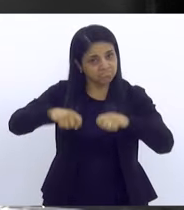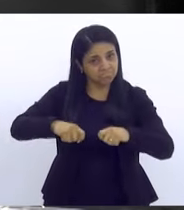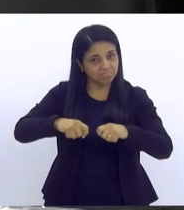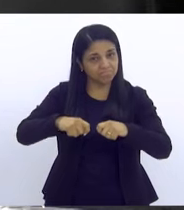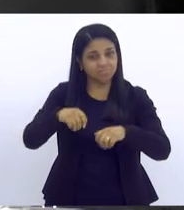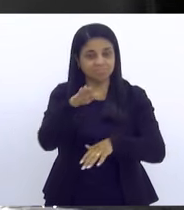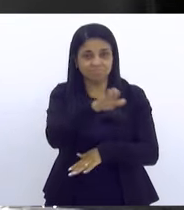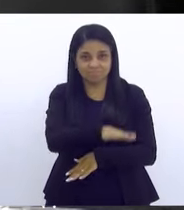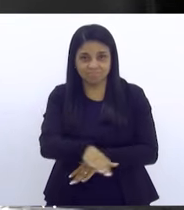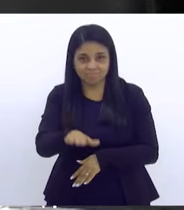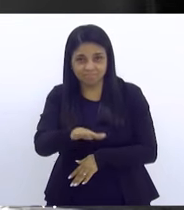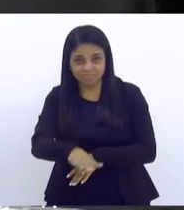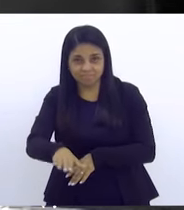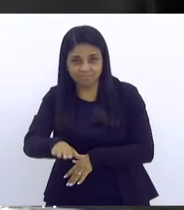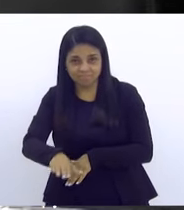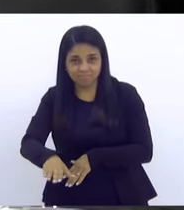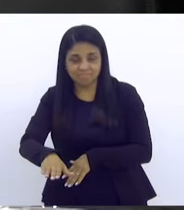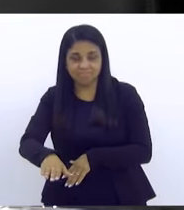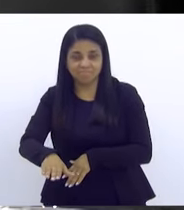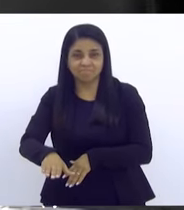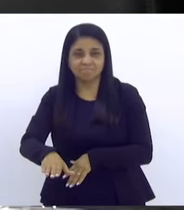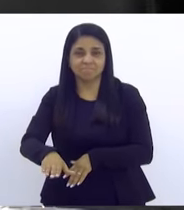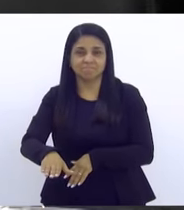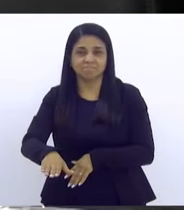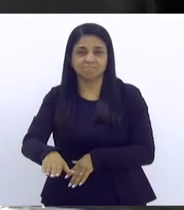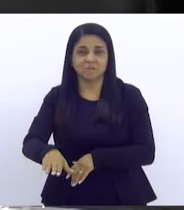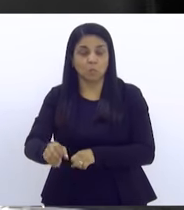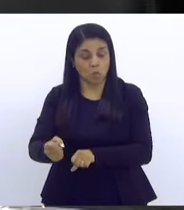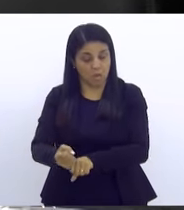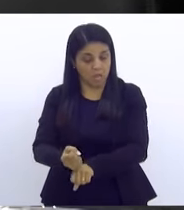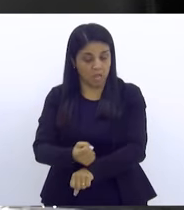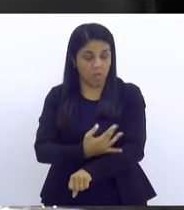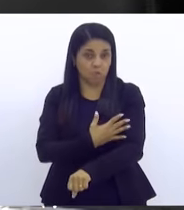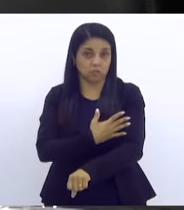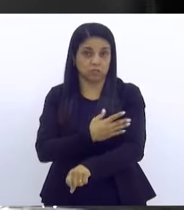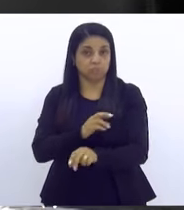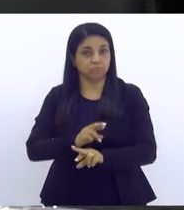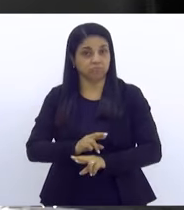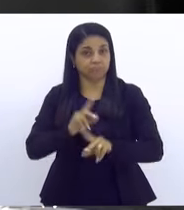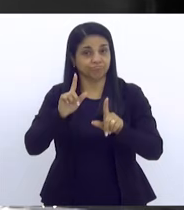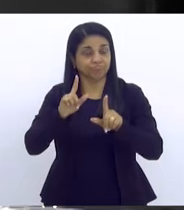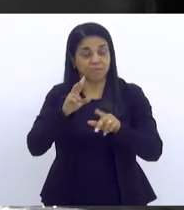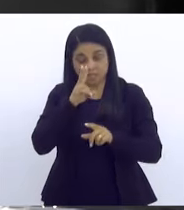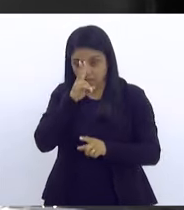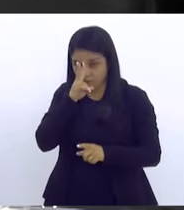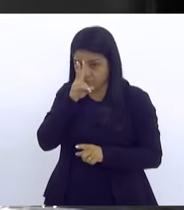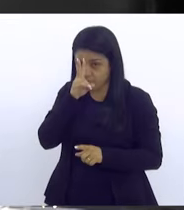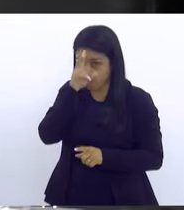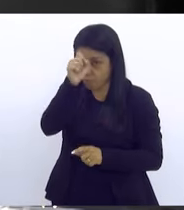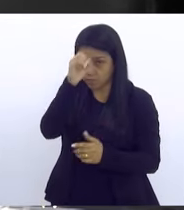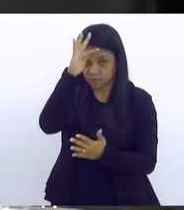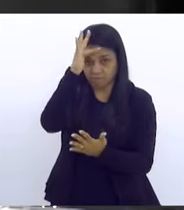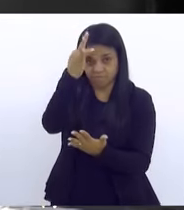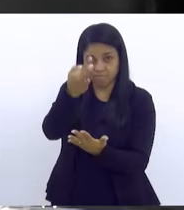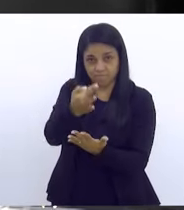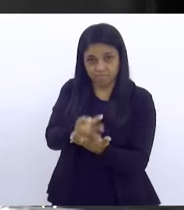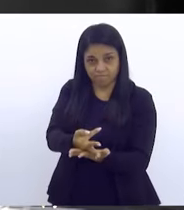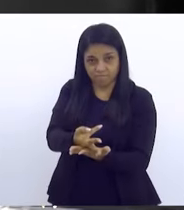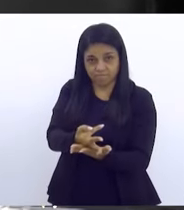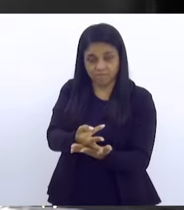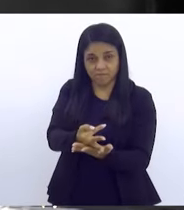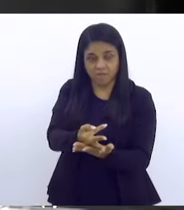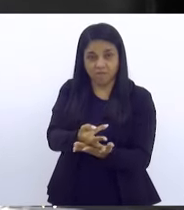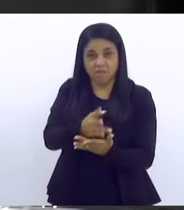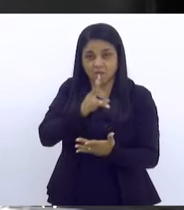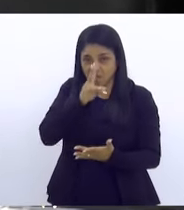elas, não com uma emoção, mas com a força da fé, com a força